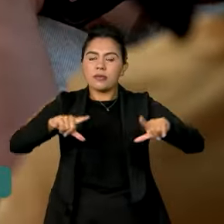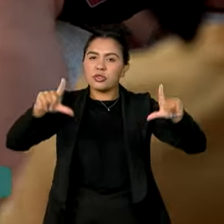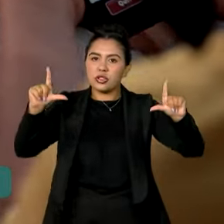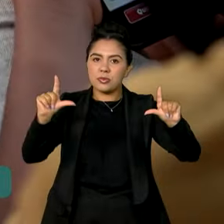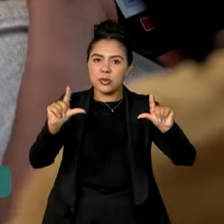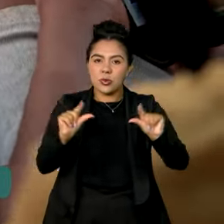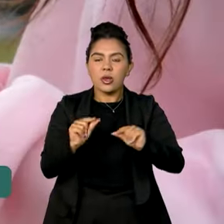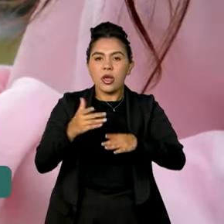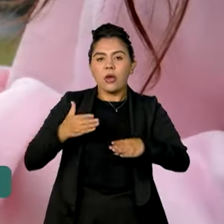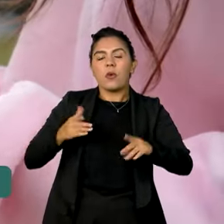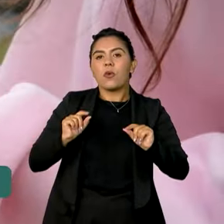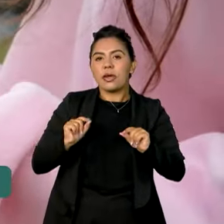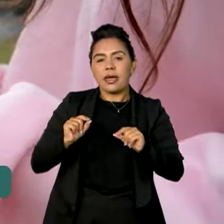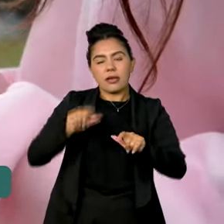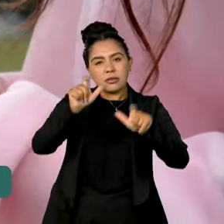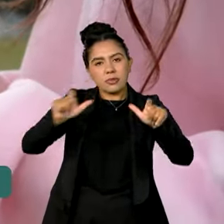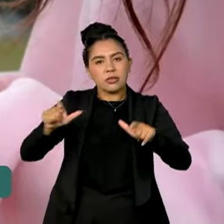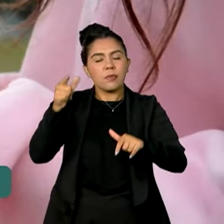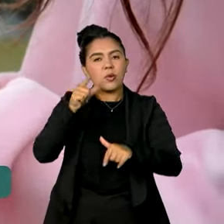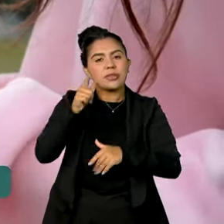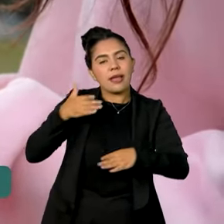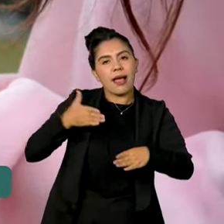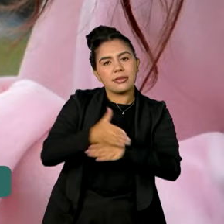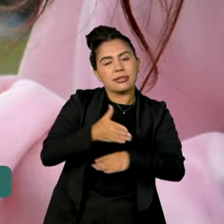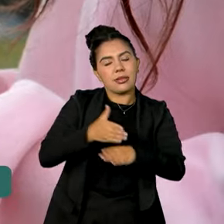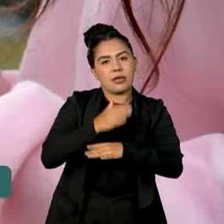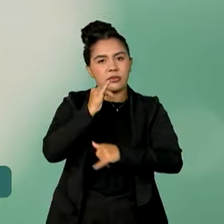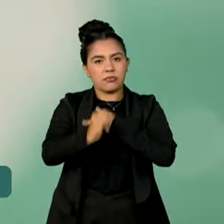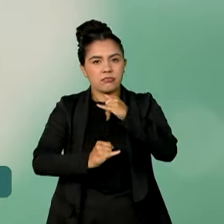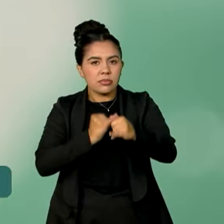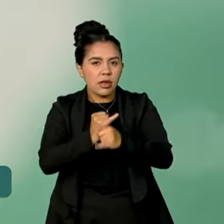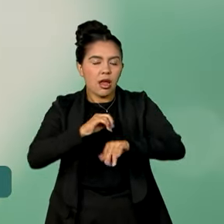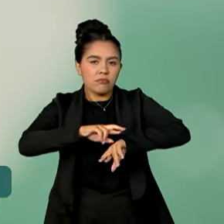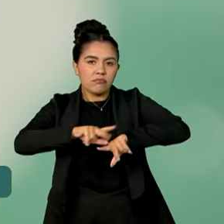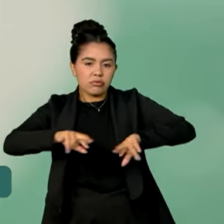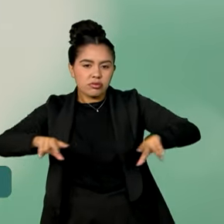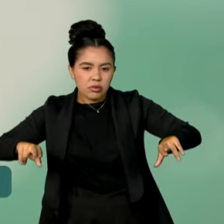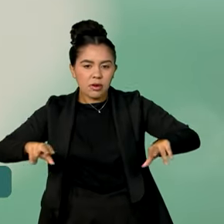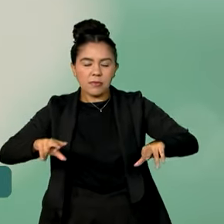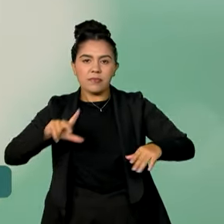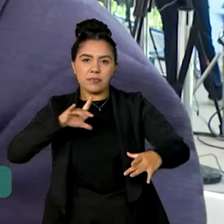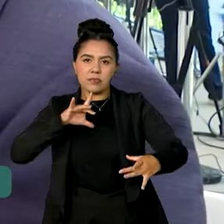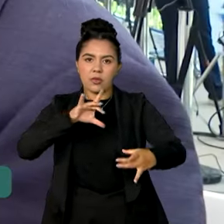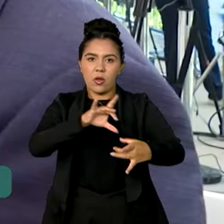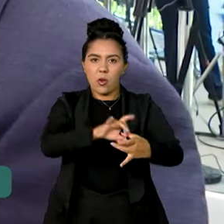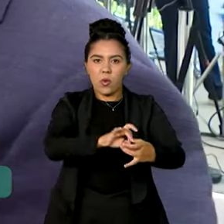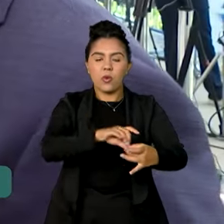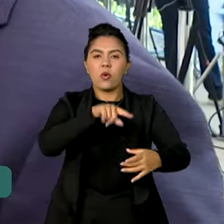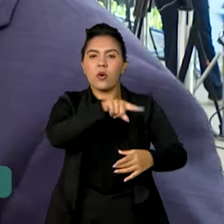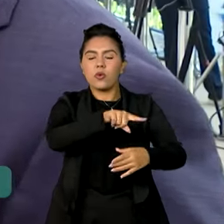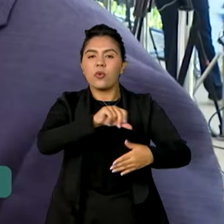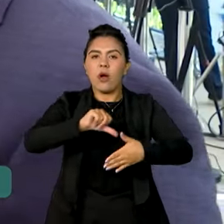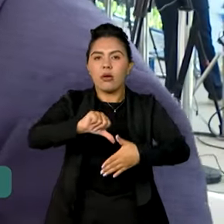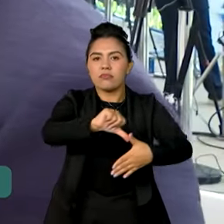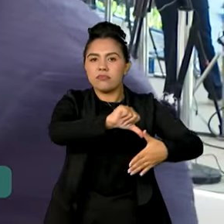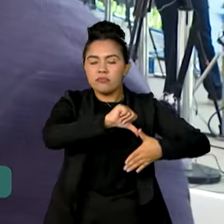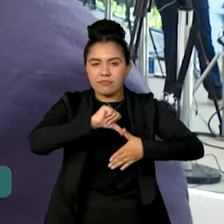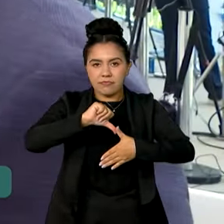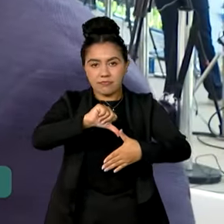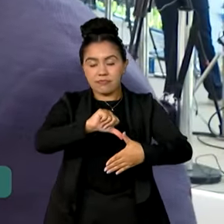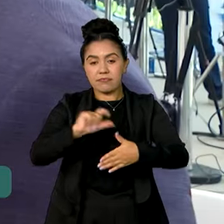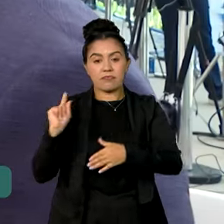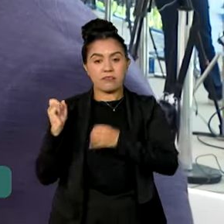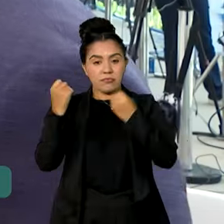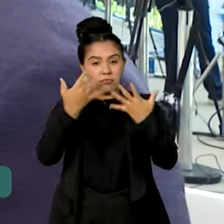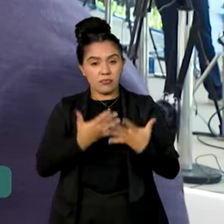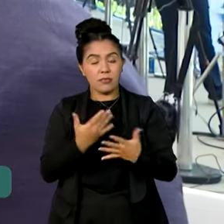o primeiro acordo do tipo firmado pelo Brasil com o governo da América do Sul. Essa parceria com o Chile é muito